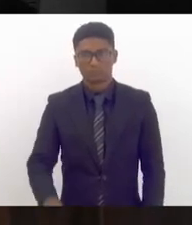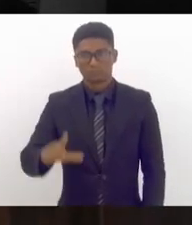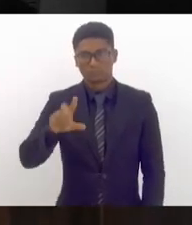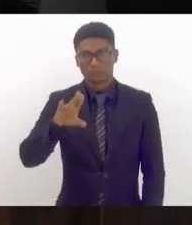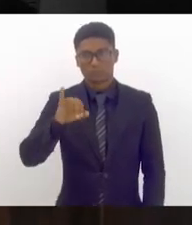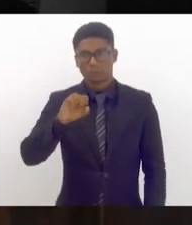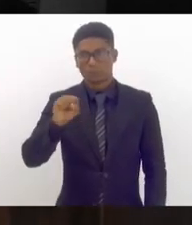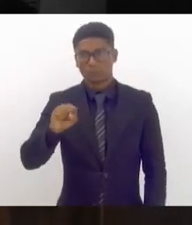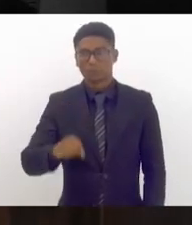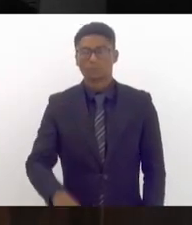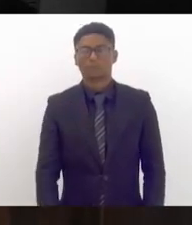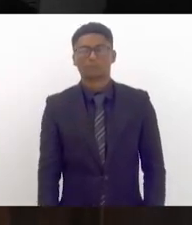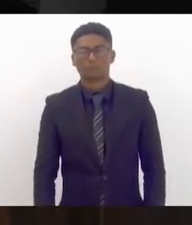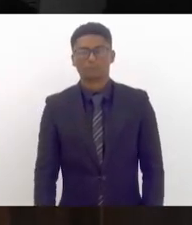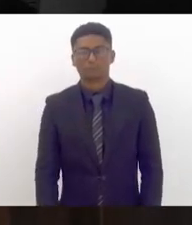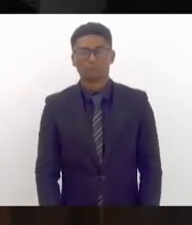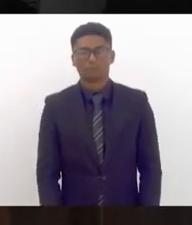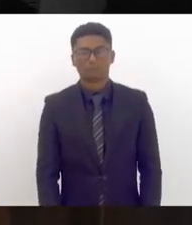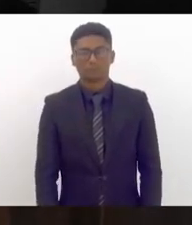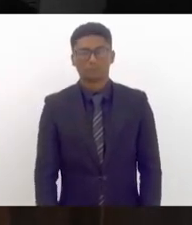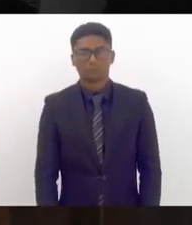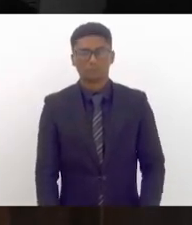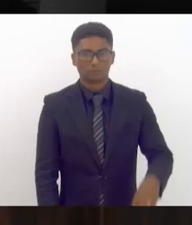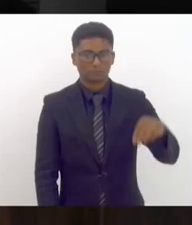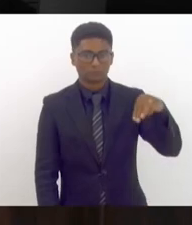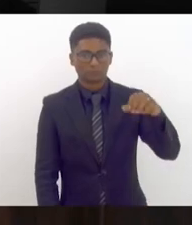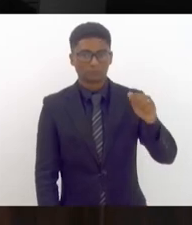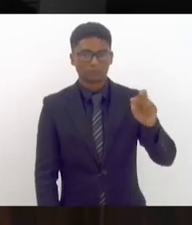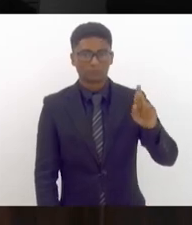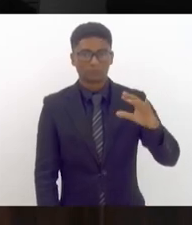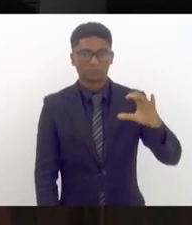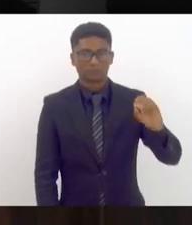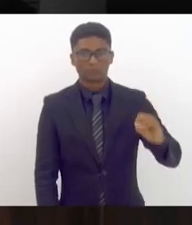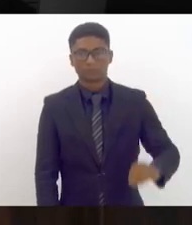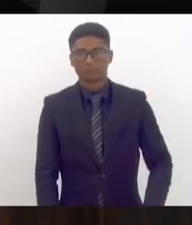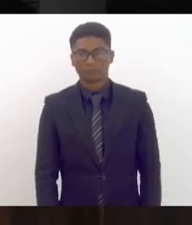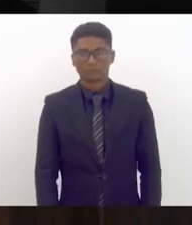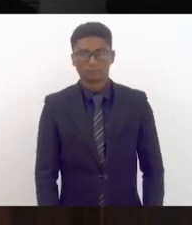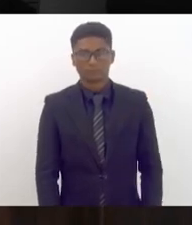Cláudio Ribeiro, deputado Márcio Gualberto,